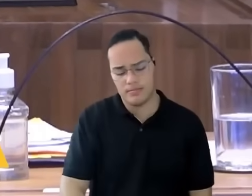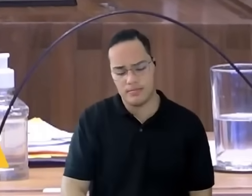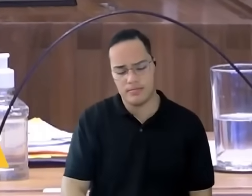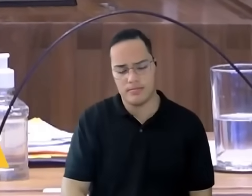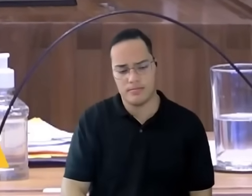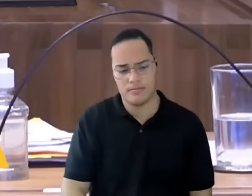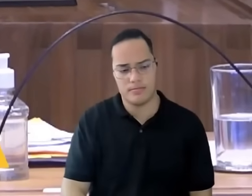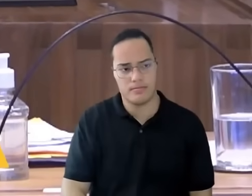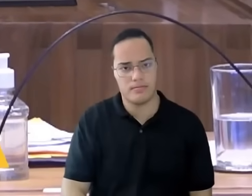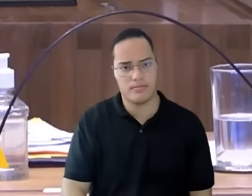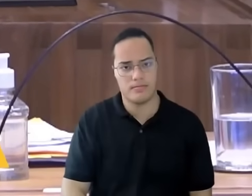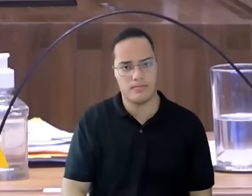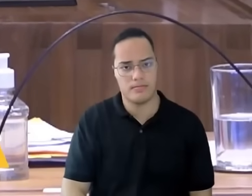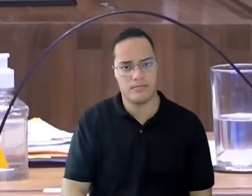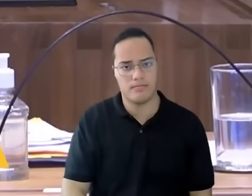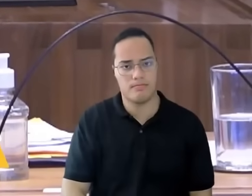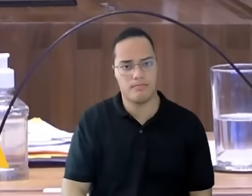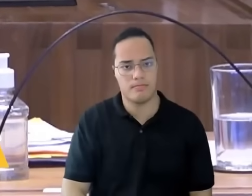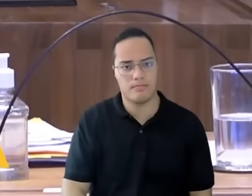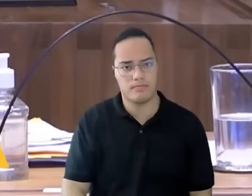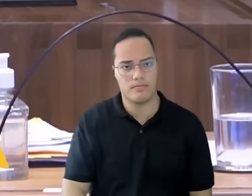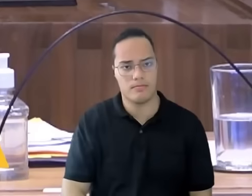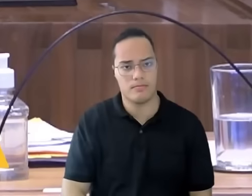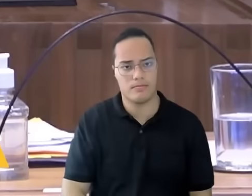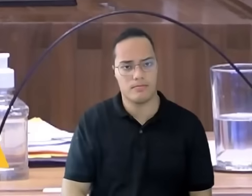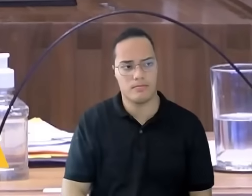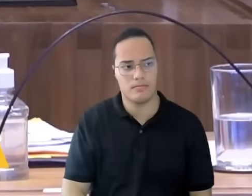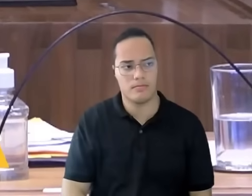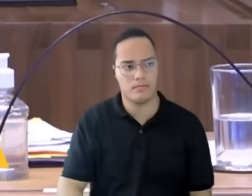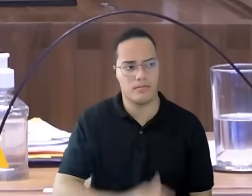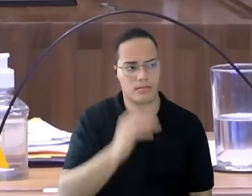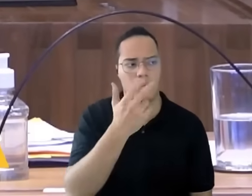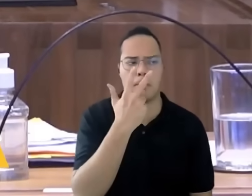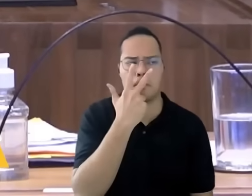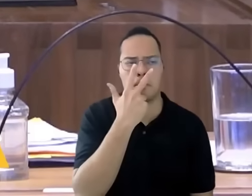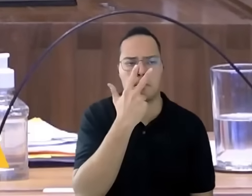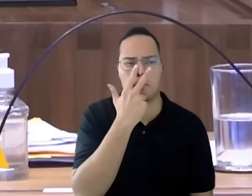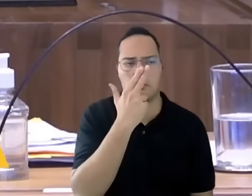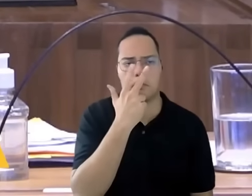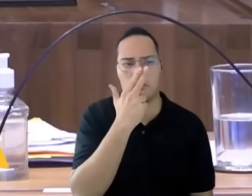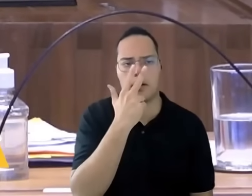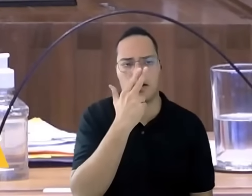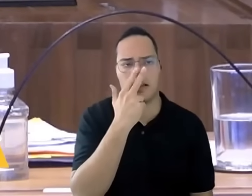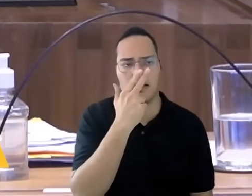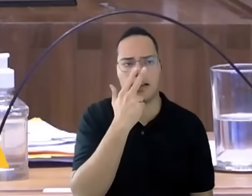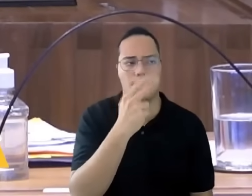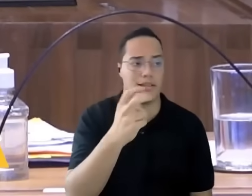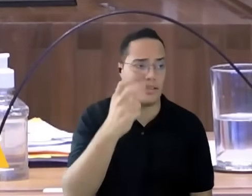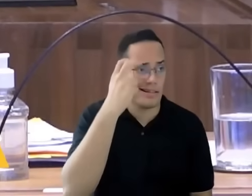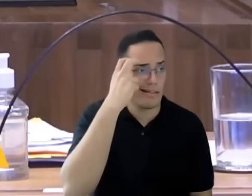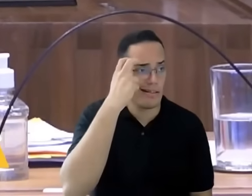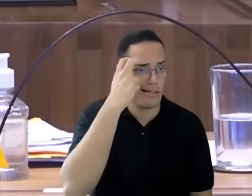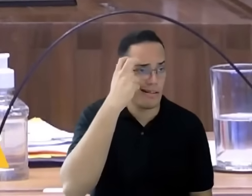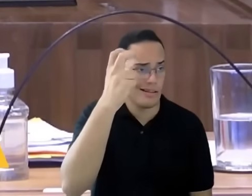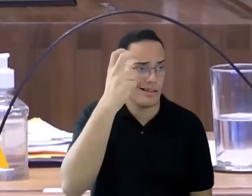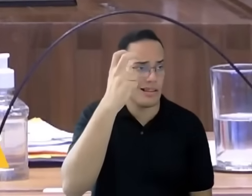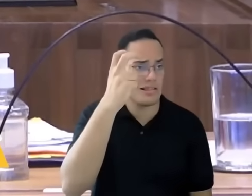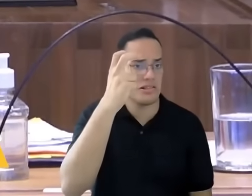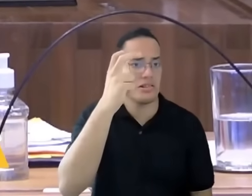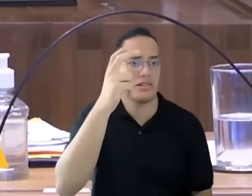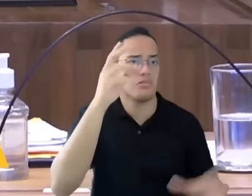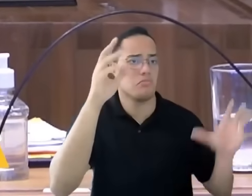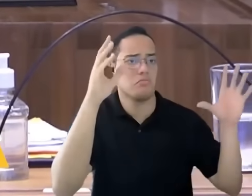tido e aqui o senhor me permita falado Um Apagão de inteligência tem um livro muito bom chamado cisne negro que ele fala dessas